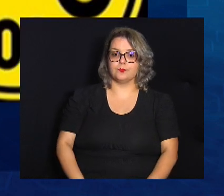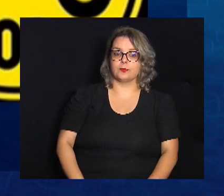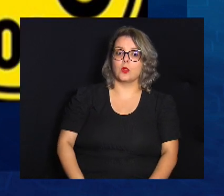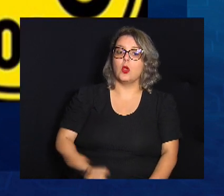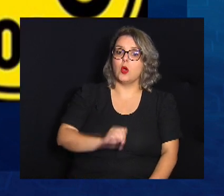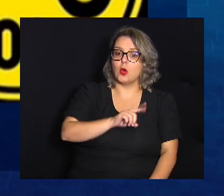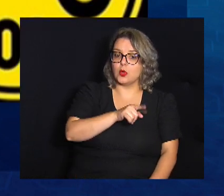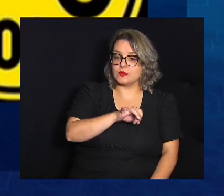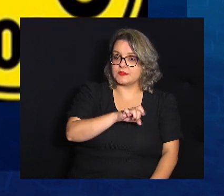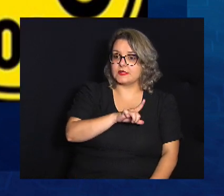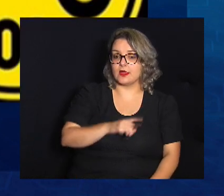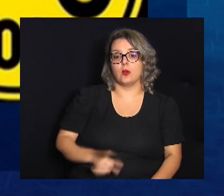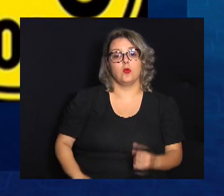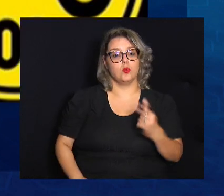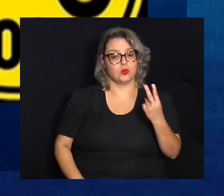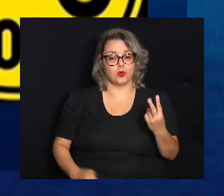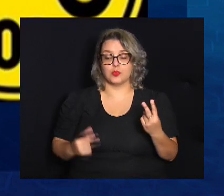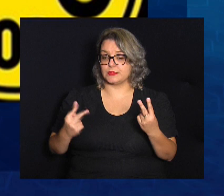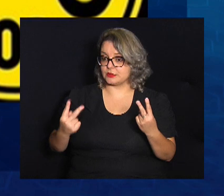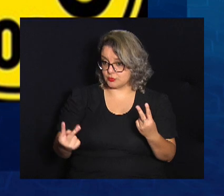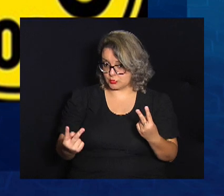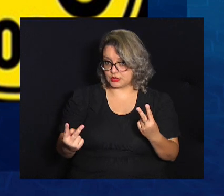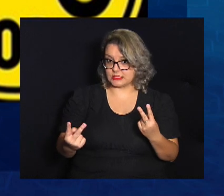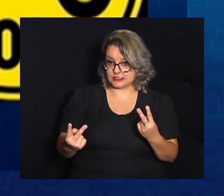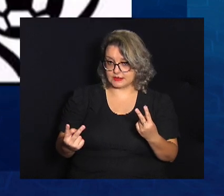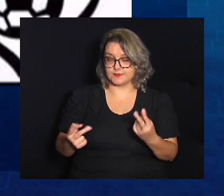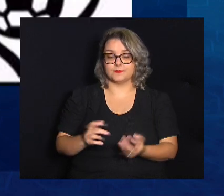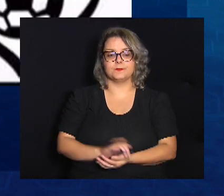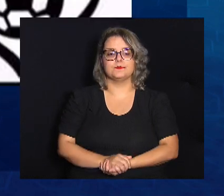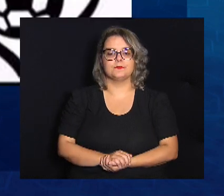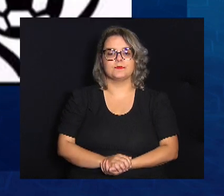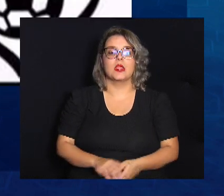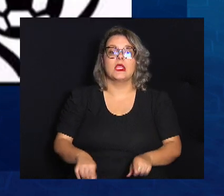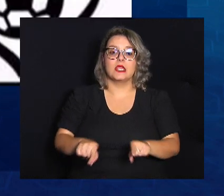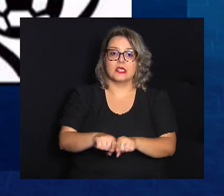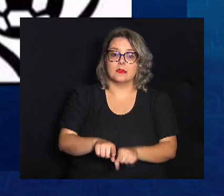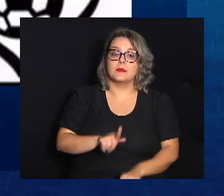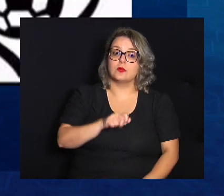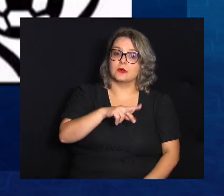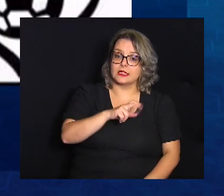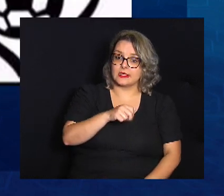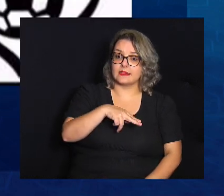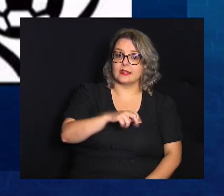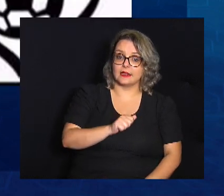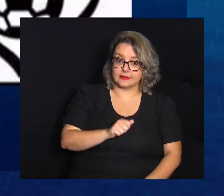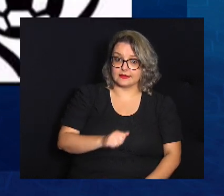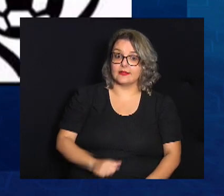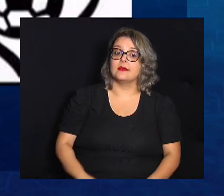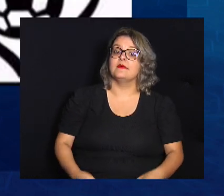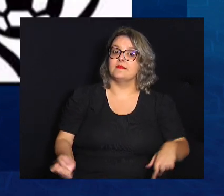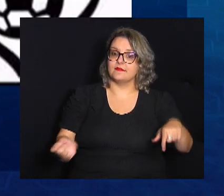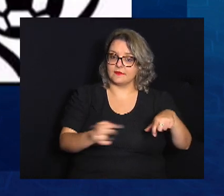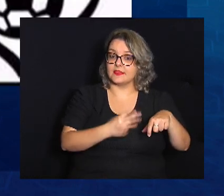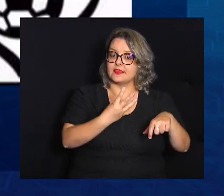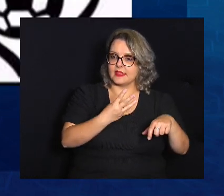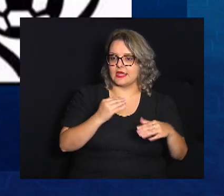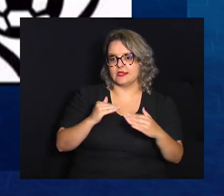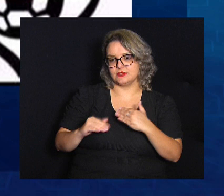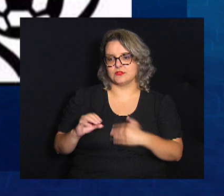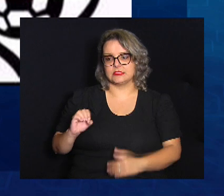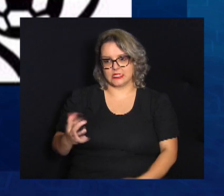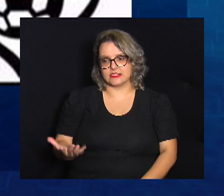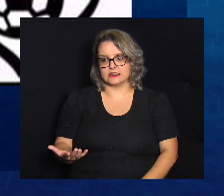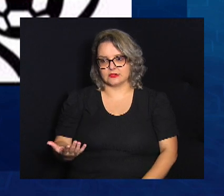Osiel Futebol Clube 2-2 com o Bártiras Futebol Clube, e já o Granada Futebol Clube goleou por 3-0 o